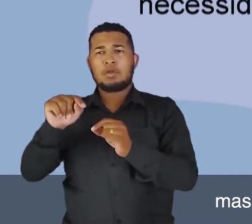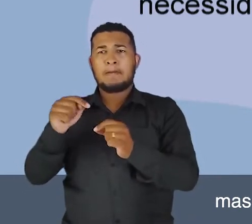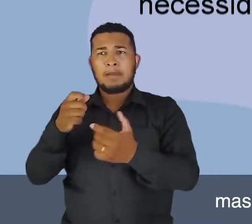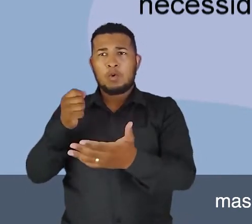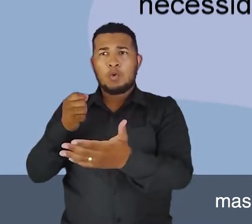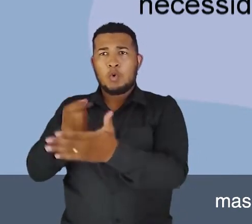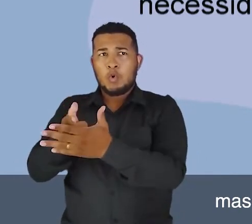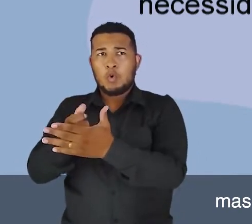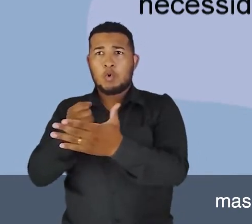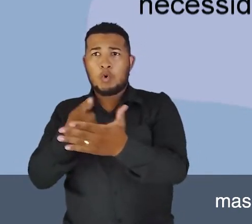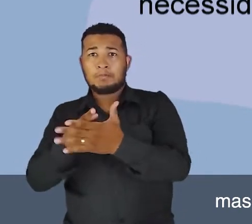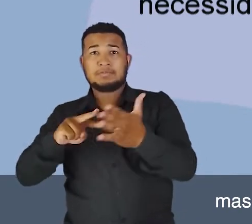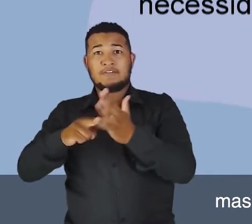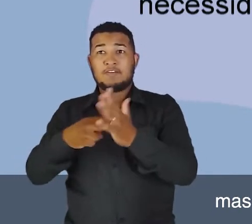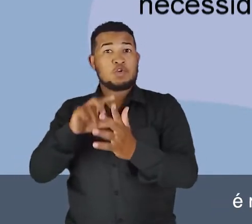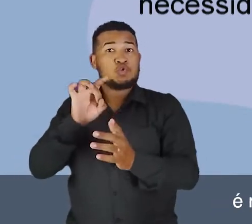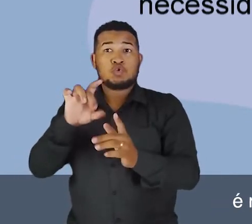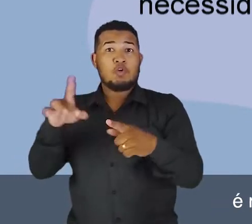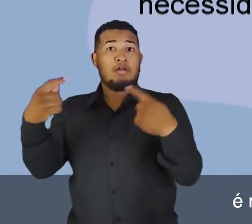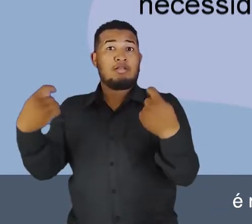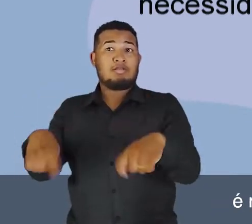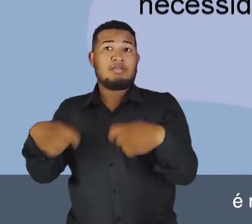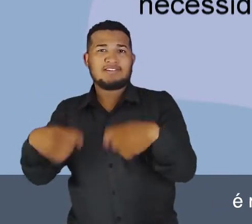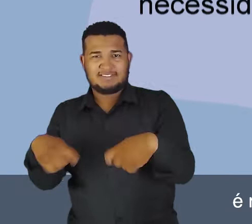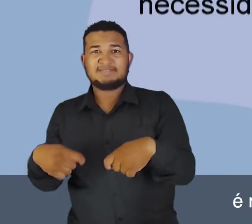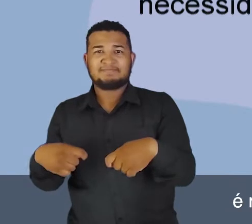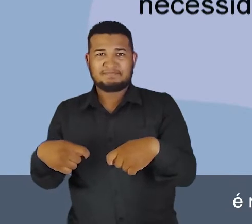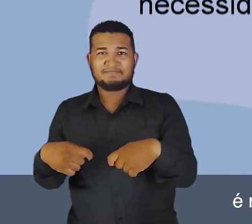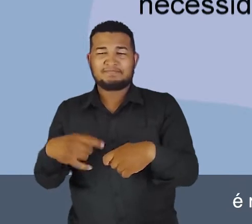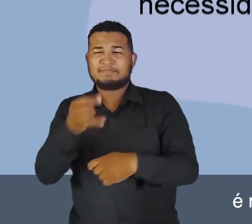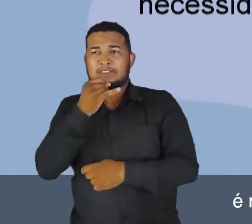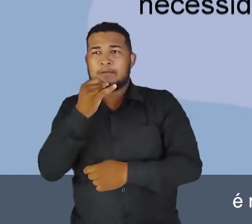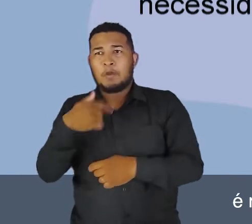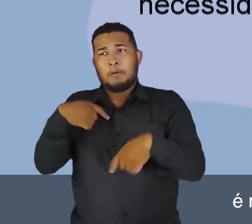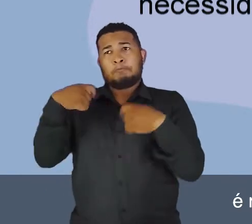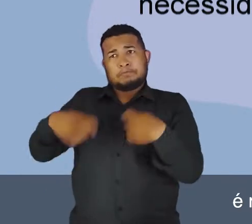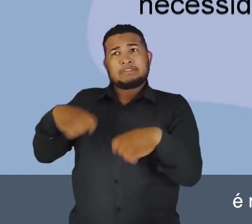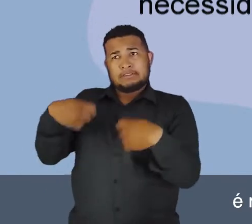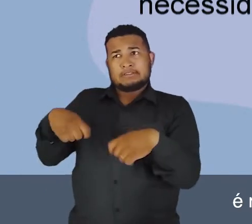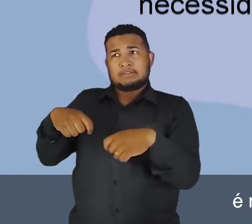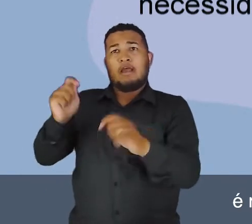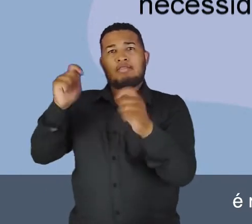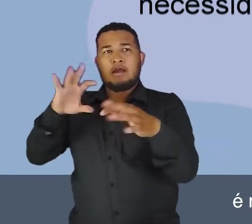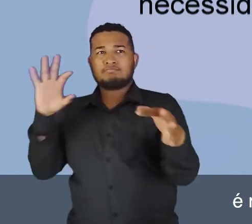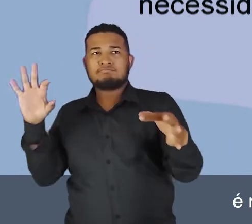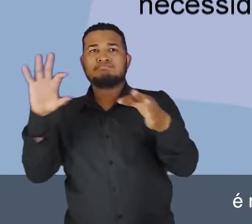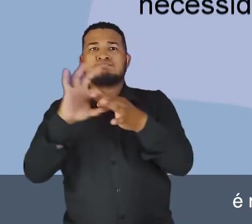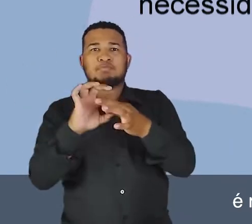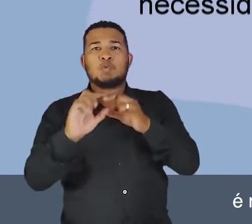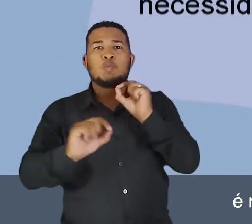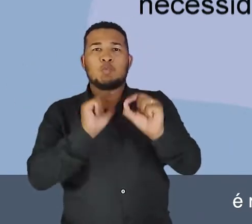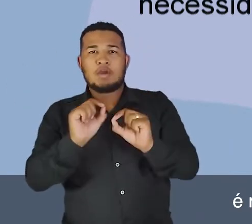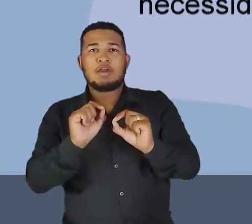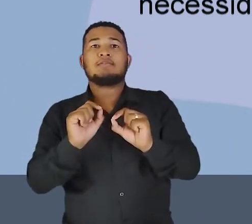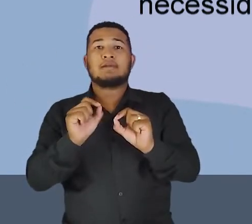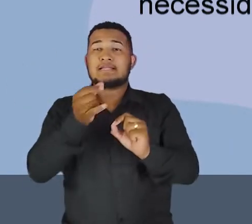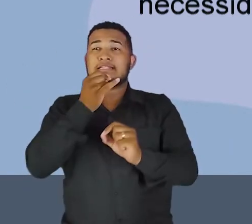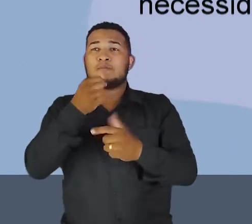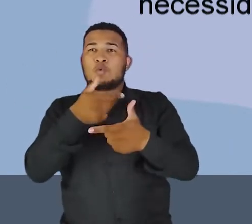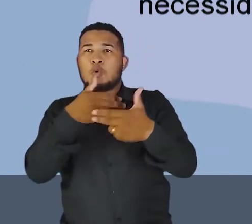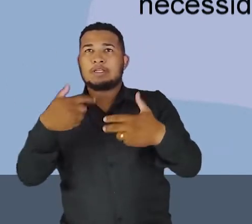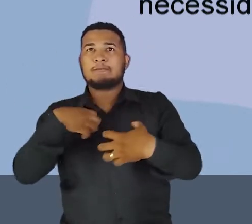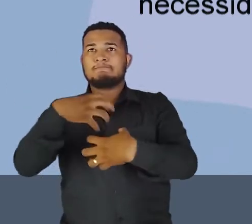que é necessidade, a tudo que é realidade, que está também ligado diretamente àquilo que nos